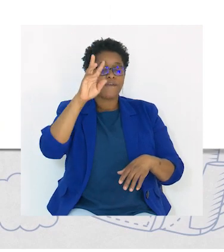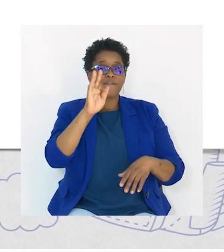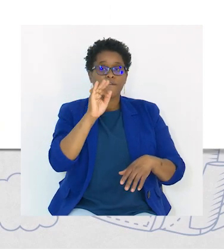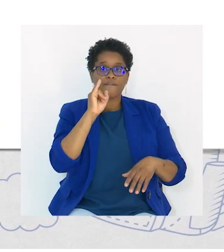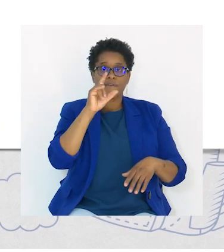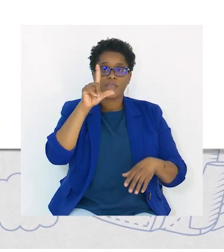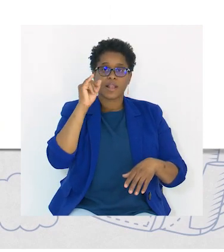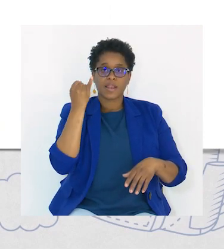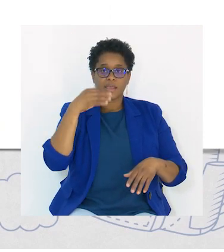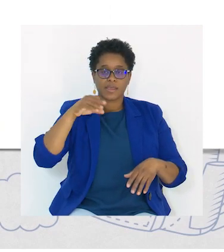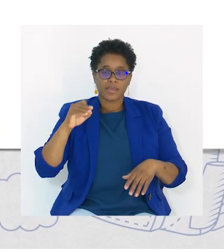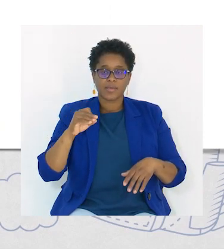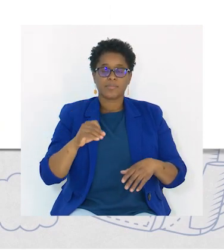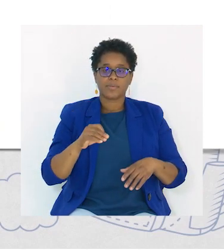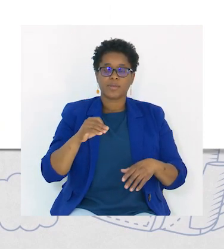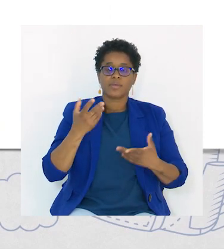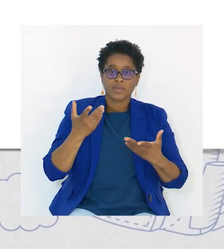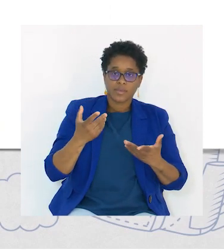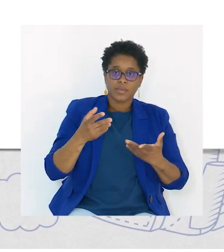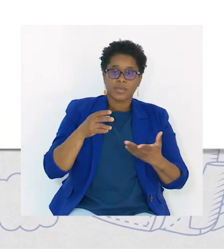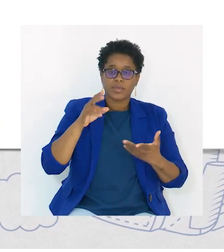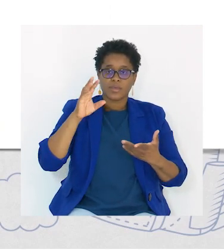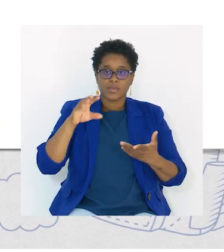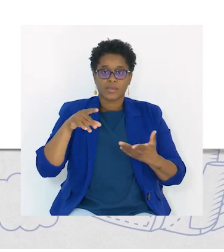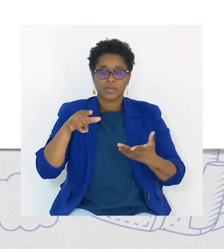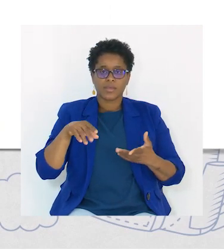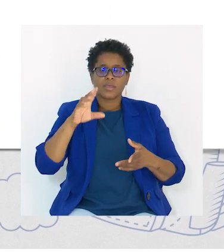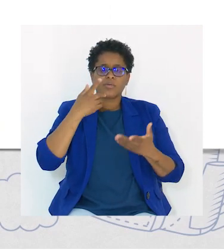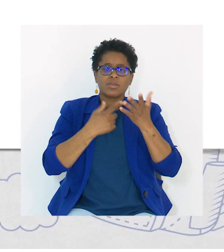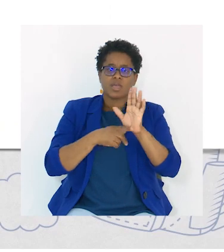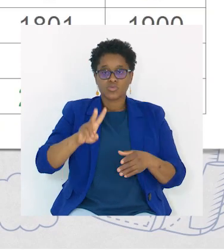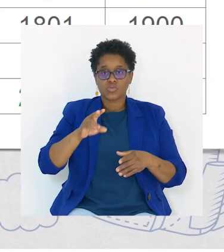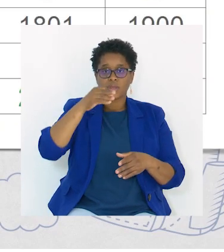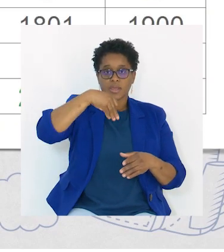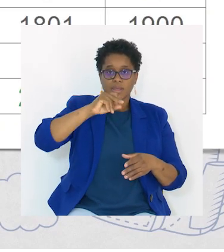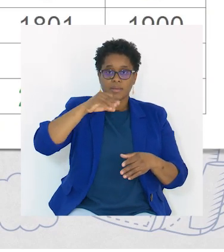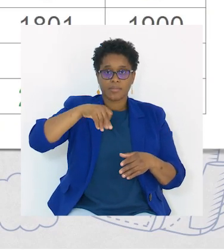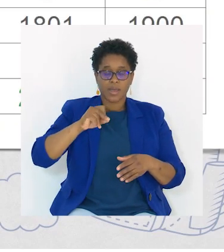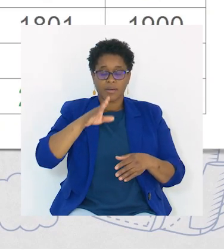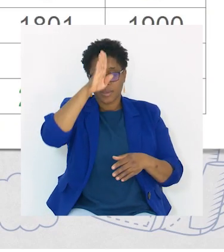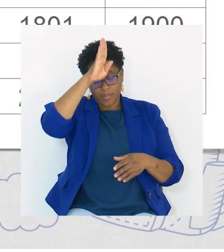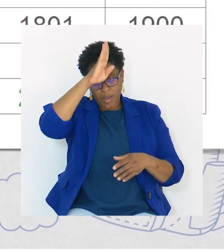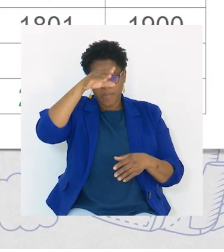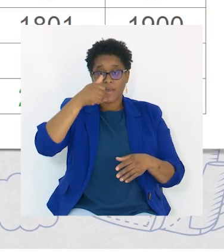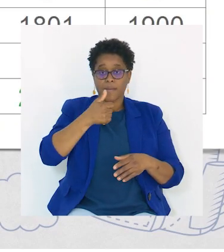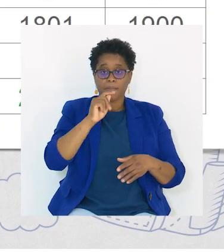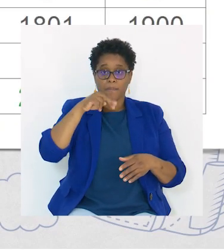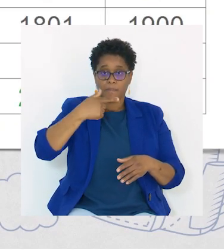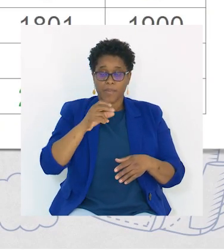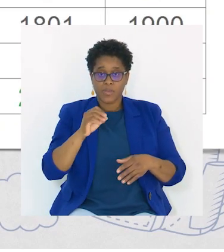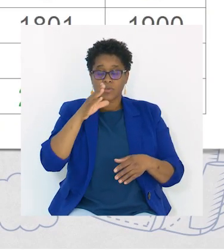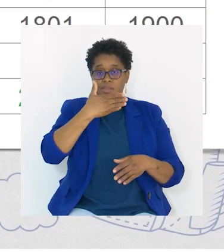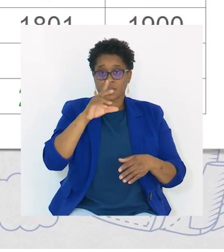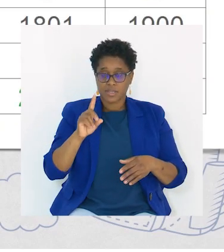papais, como, por exemplo, João Paulo II e Papa Bento XVI. Como saber